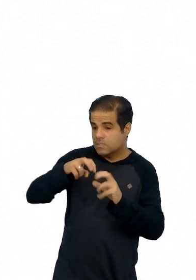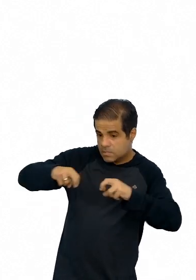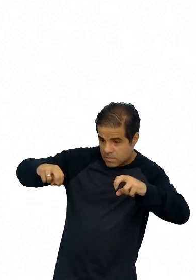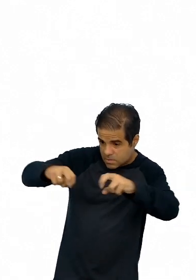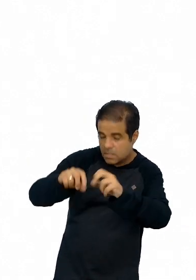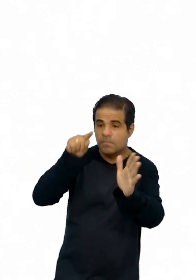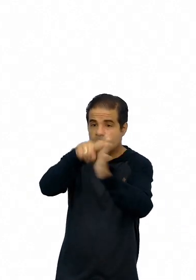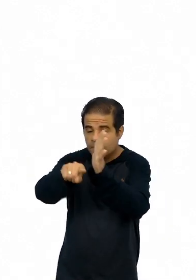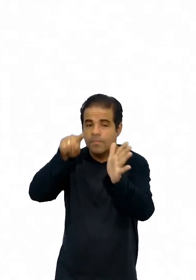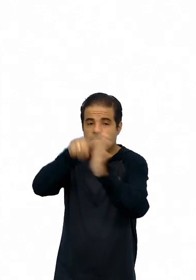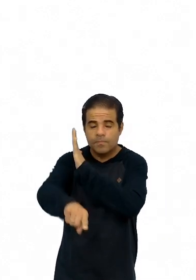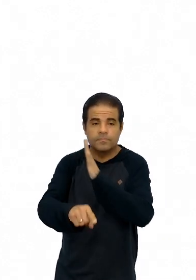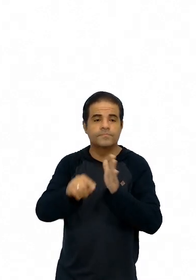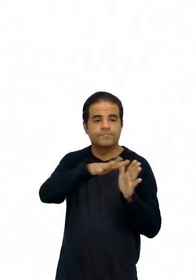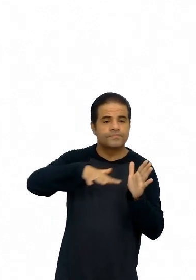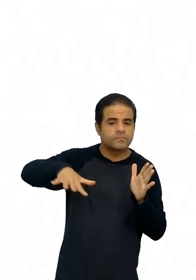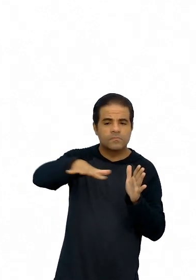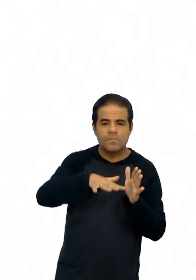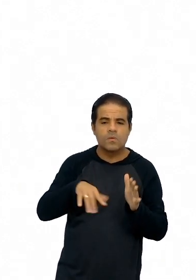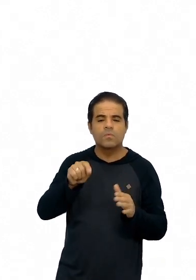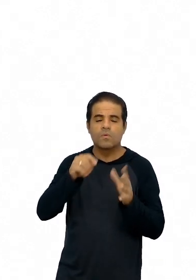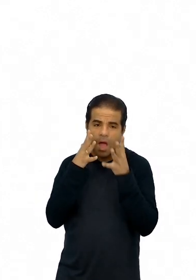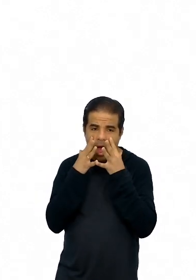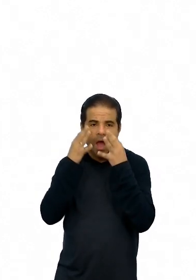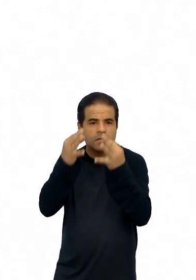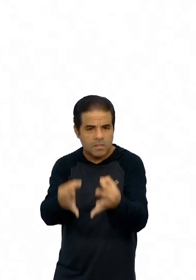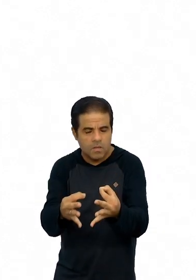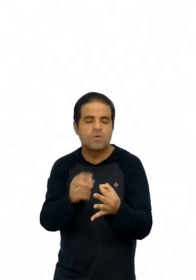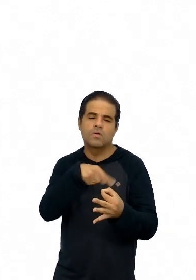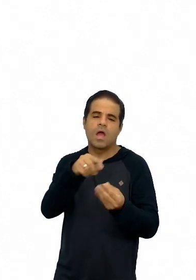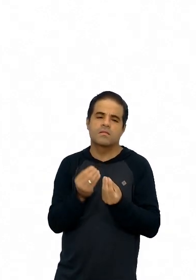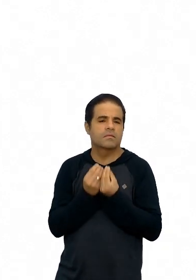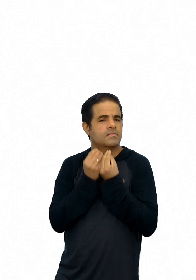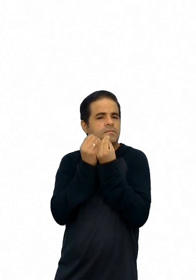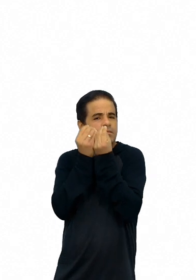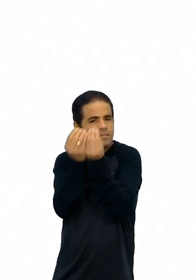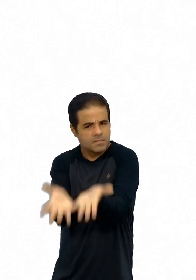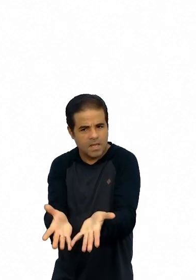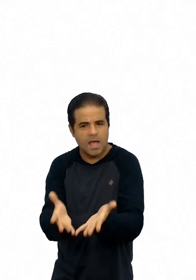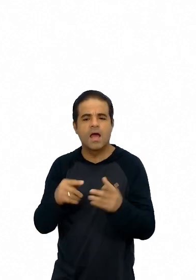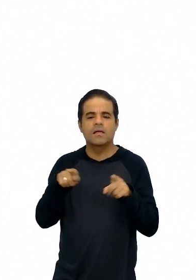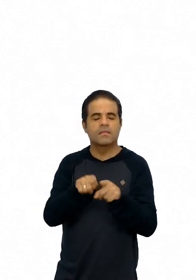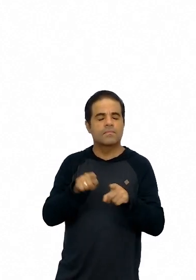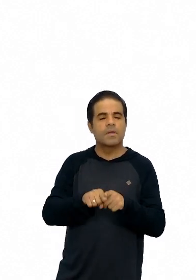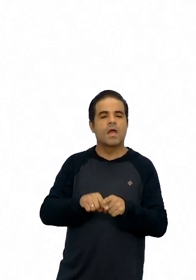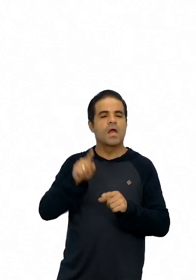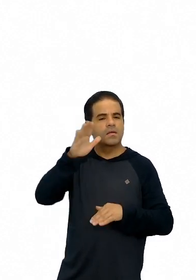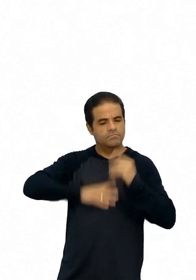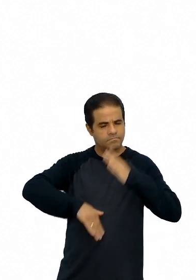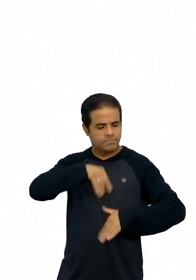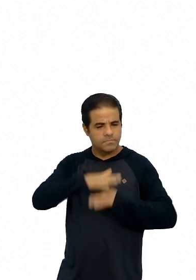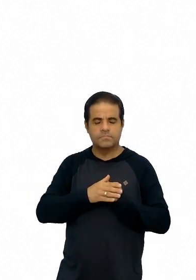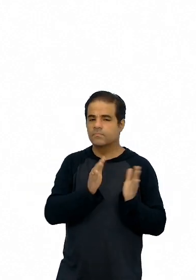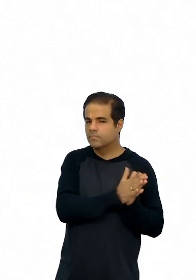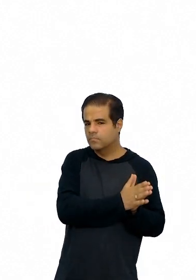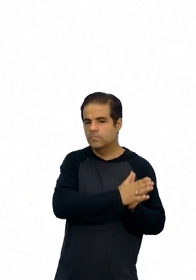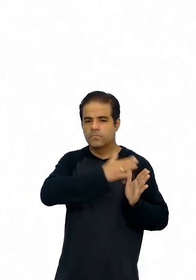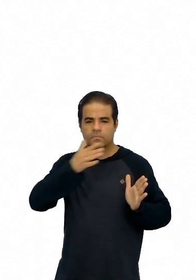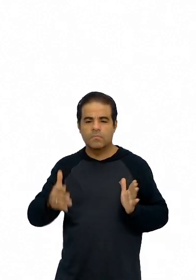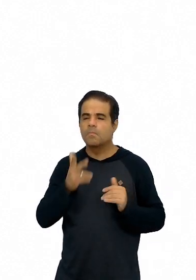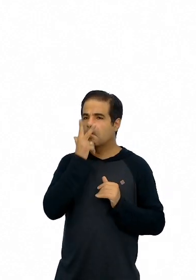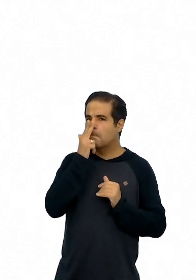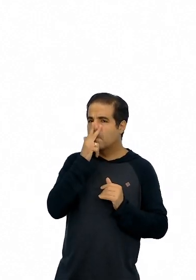das perguntas deles, a atenção que a gente dá e a valorização, né, disso, que às vezes